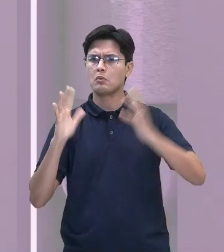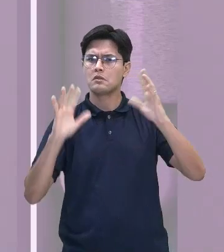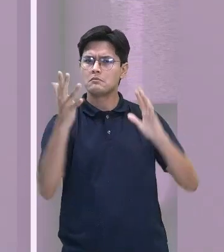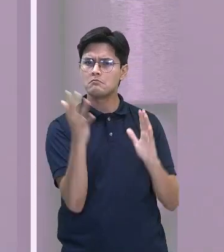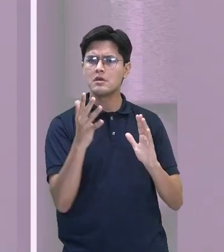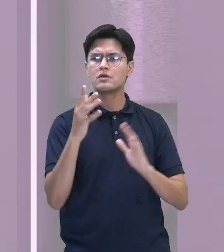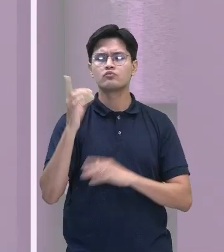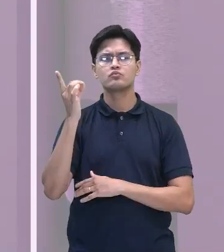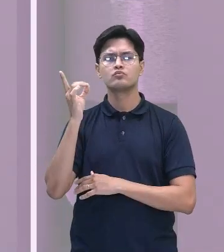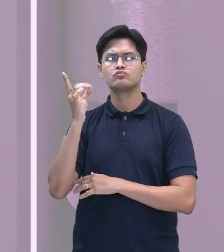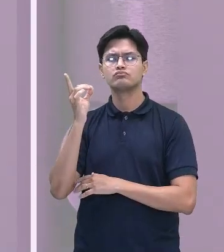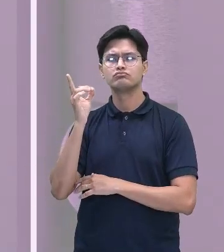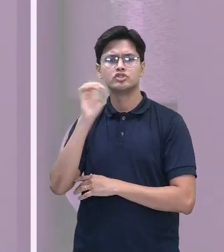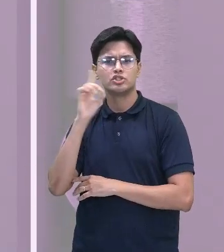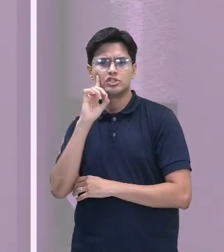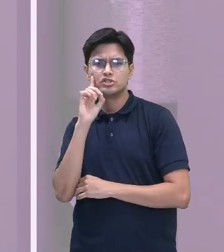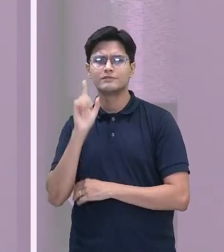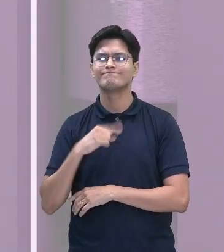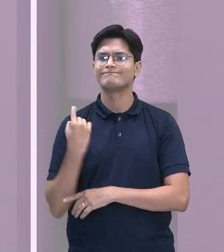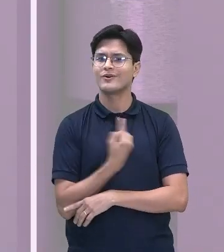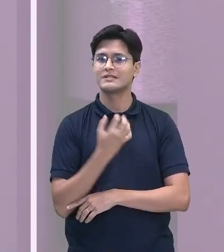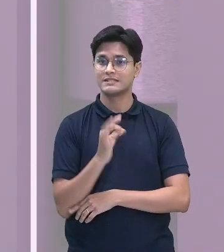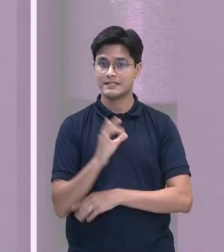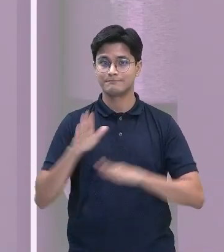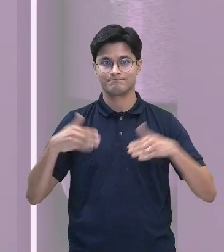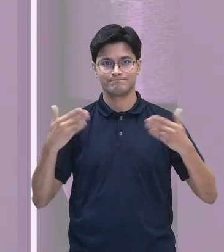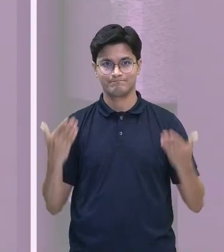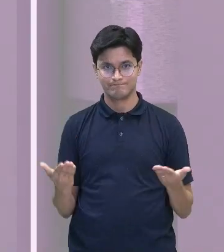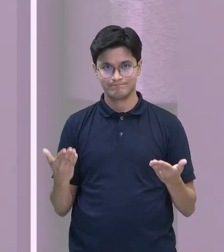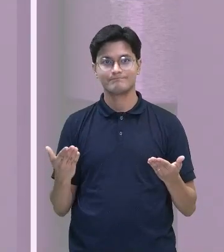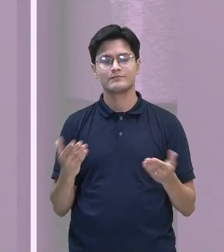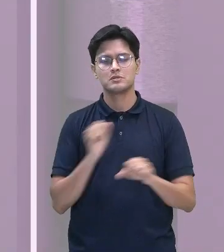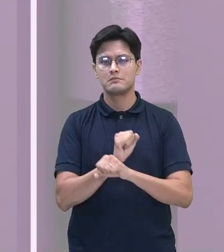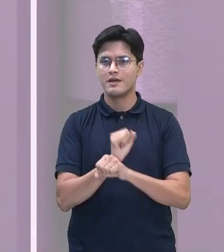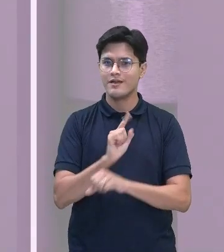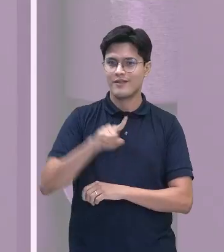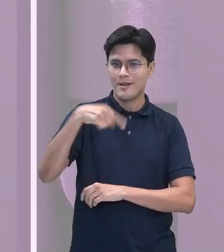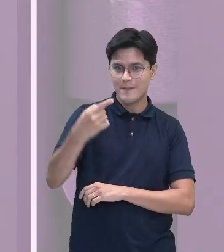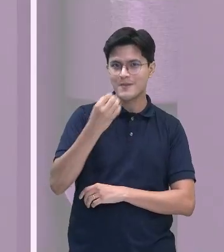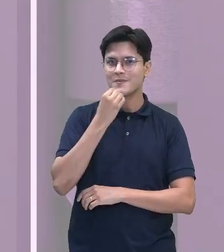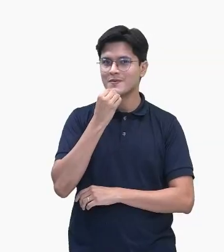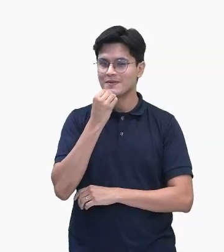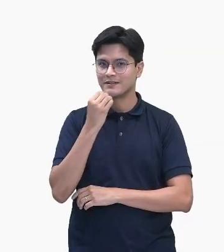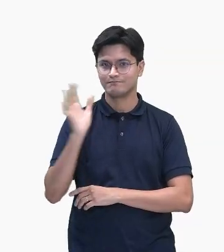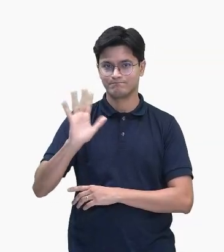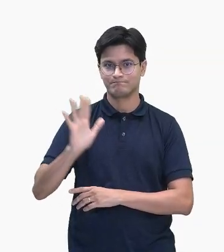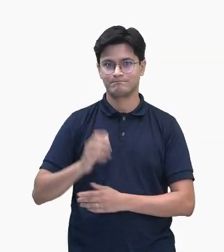no nosso dia a dia. Bom, alunos, era isso. Aguardarei vocês aí em um próximo momento.